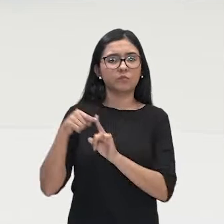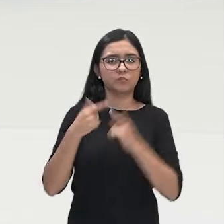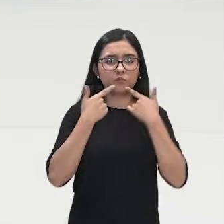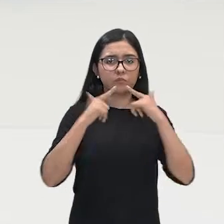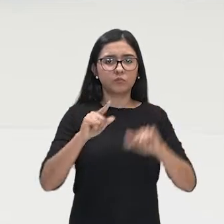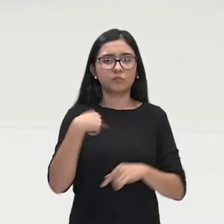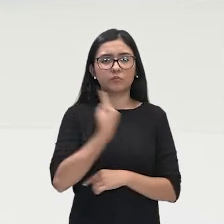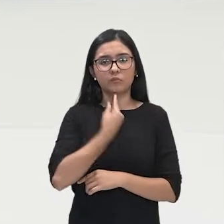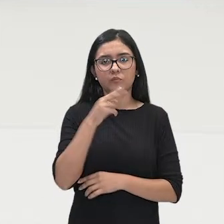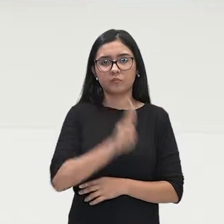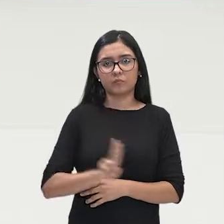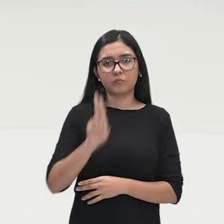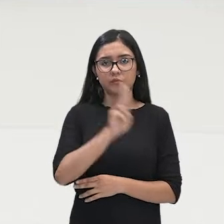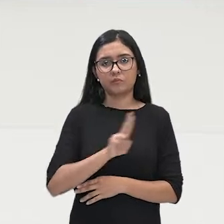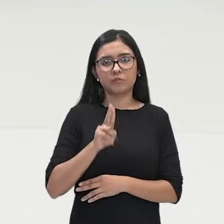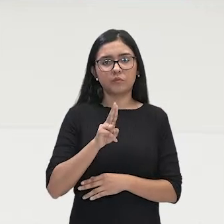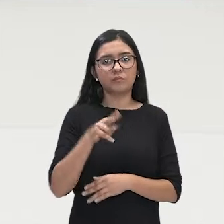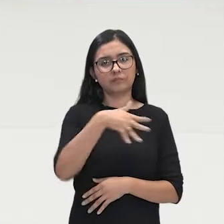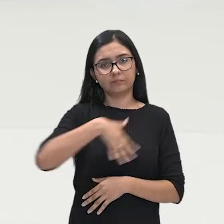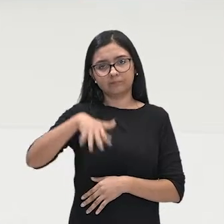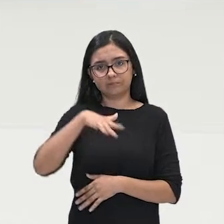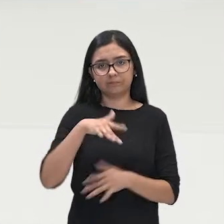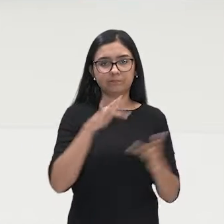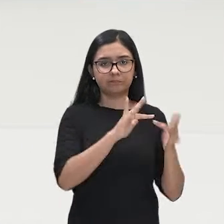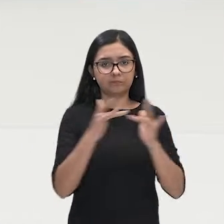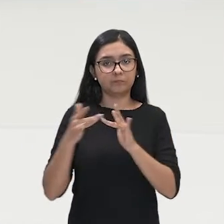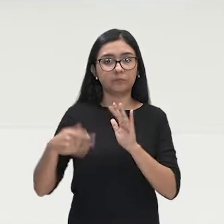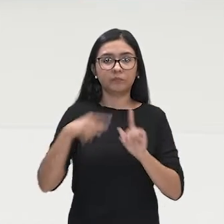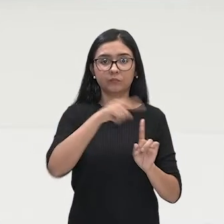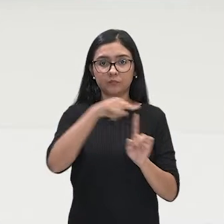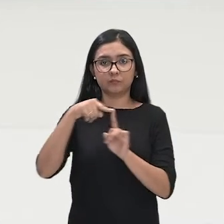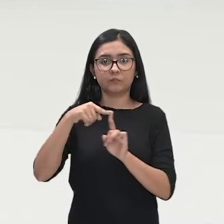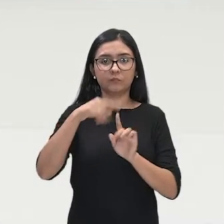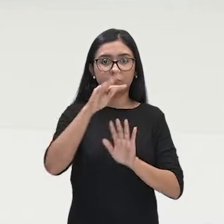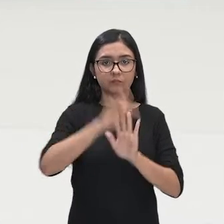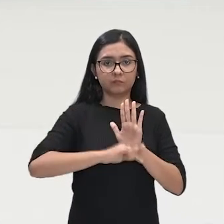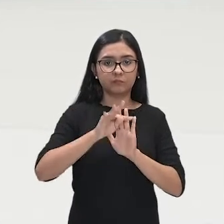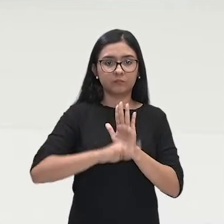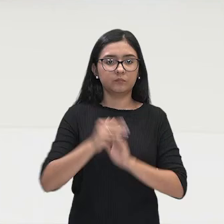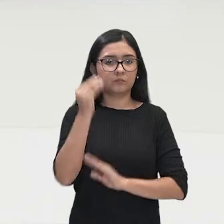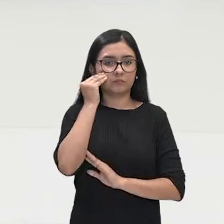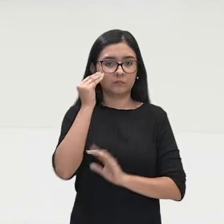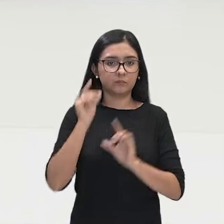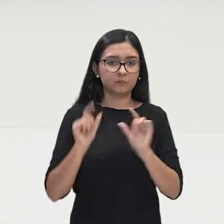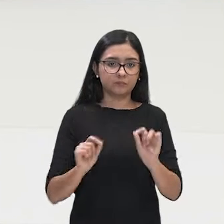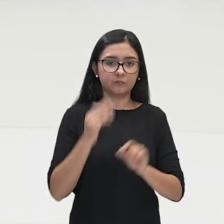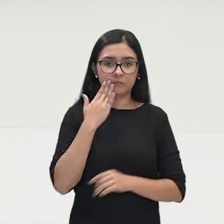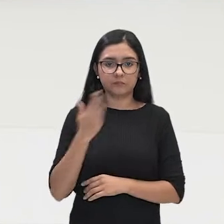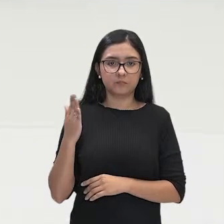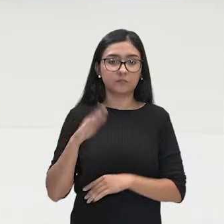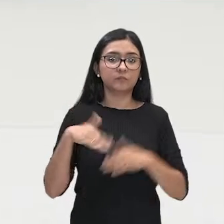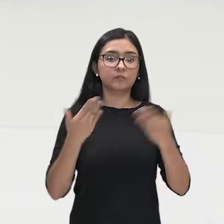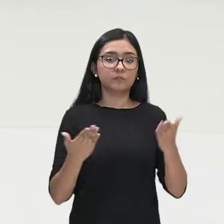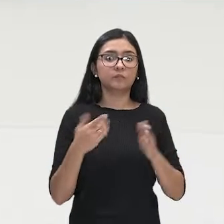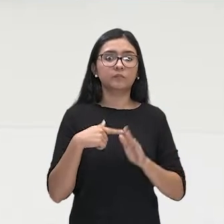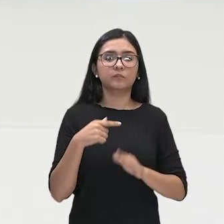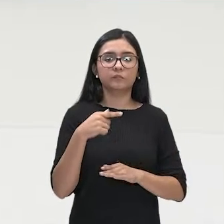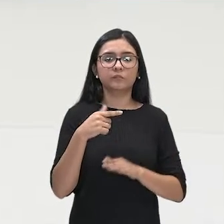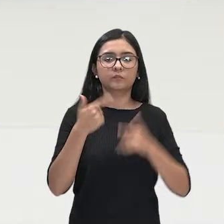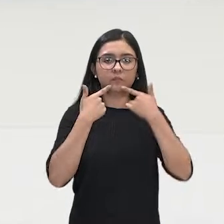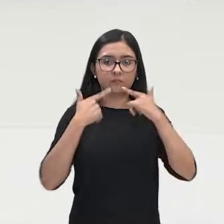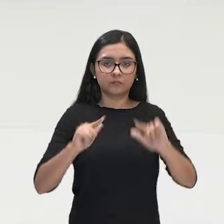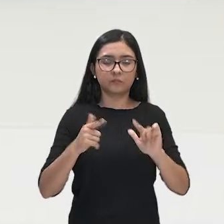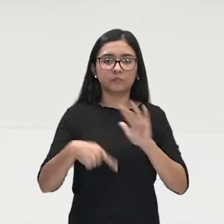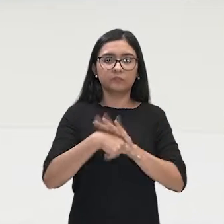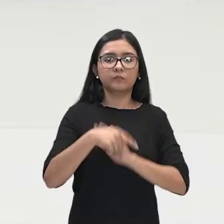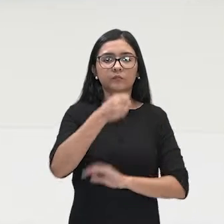nós utilizamos nesses tipos de textos? Vamos acompanhar. Então, a linguagem jornalística